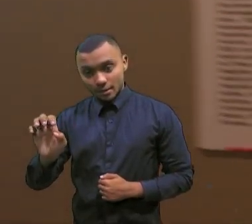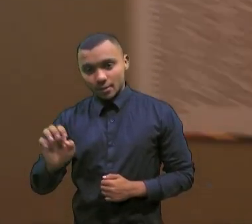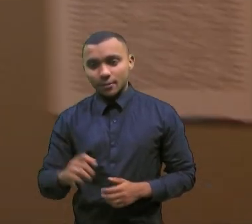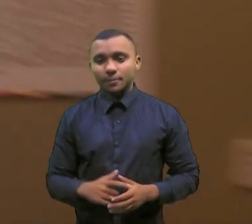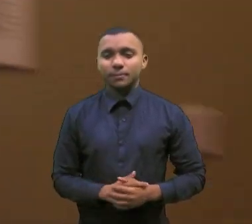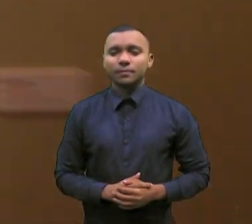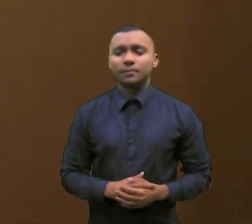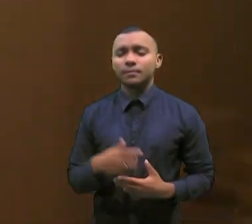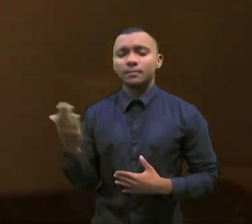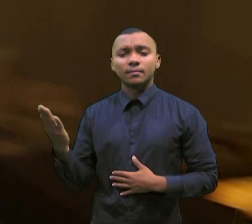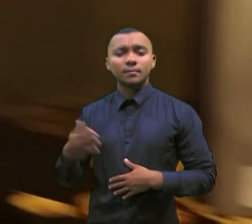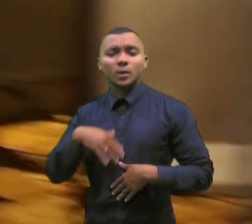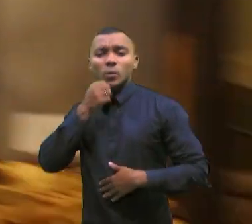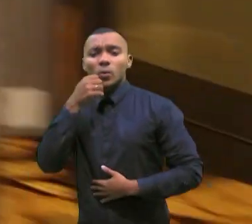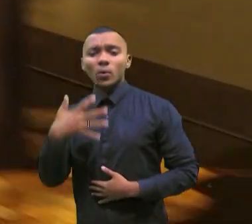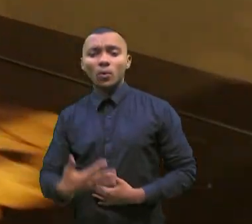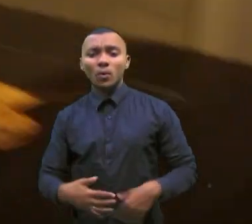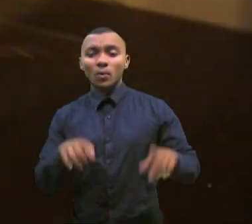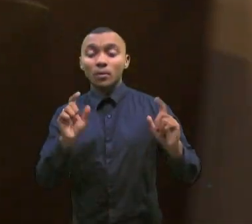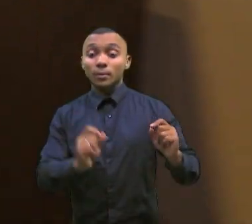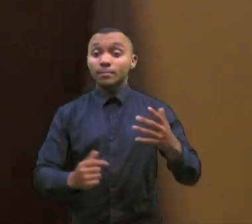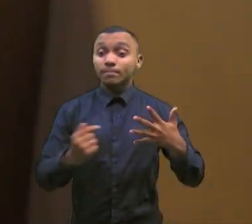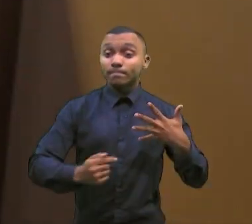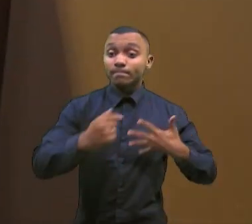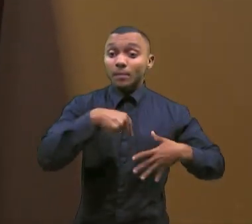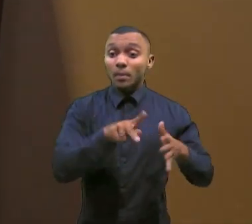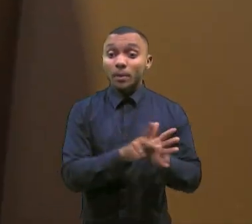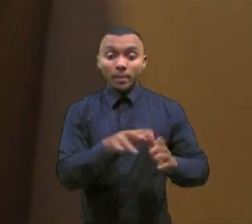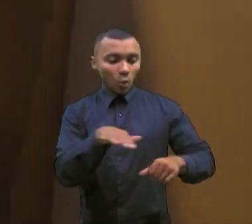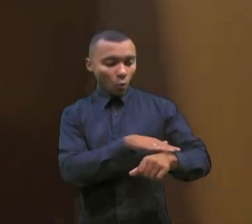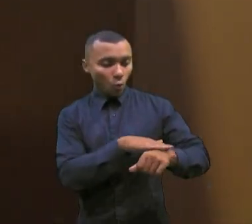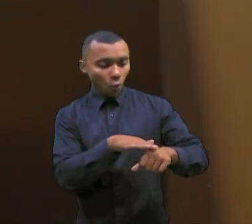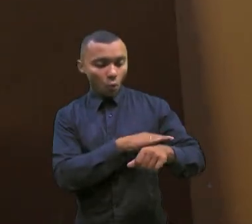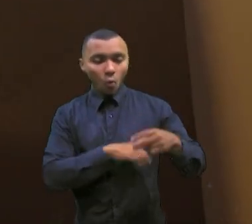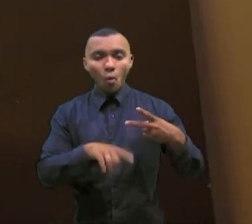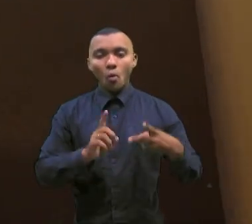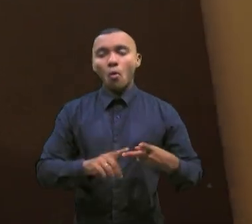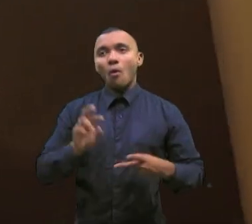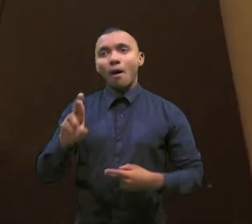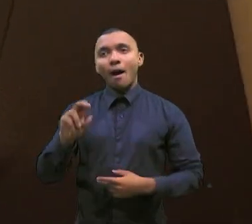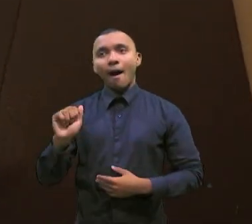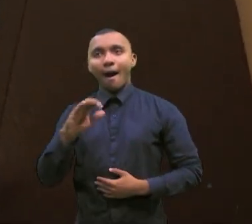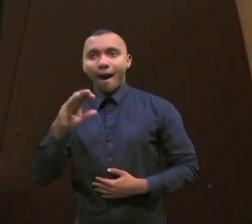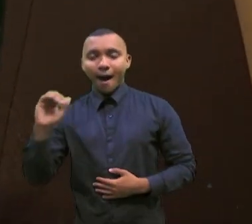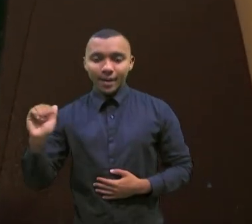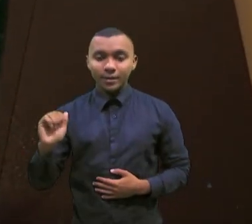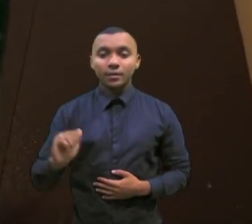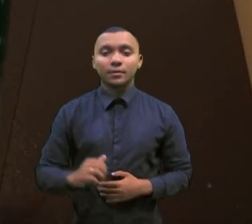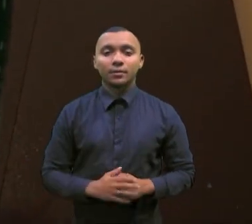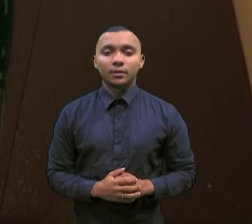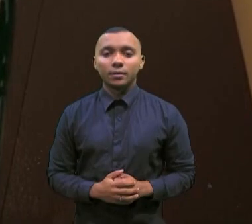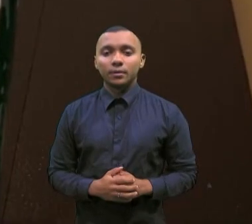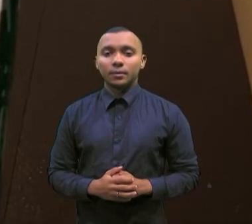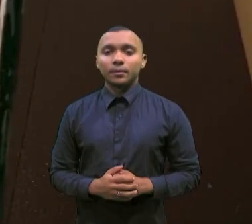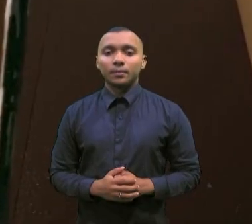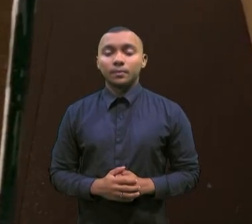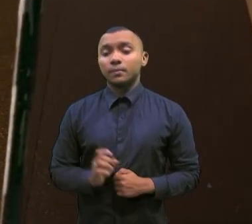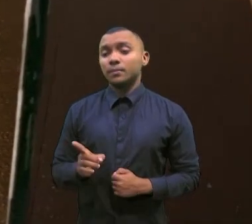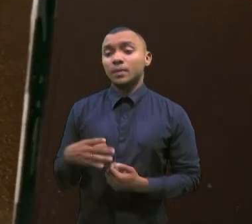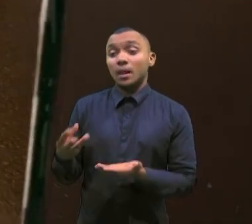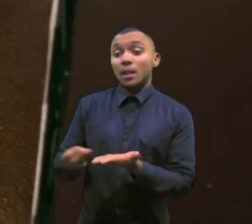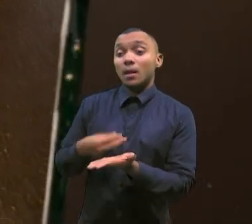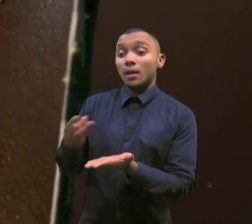E que ele fala muito sobre as questões mesmo de raça e cor, né? Ele fala um pouquinho O que ele está que folheando ali no vídeo é esse livro aí,